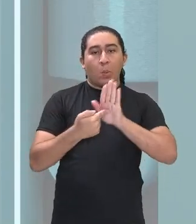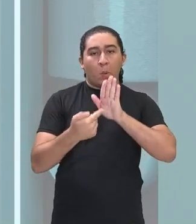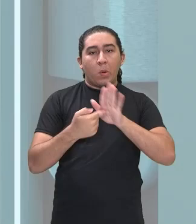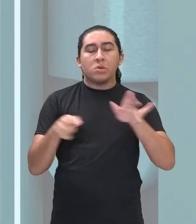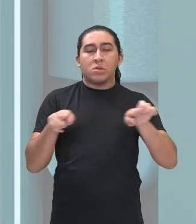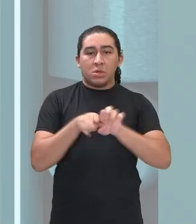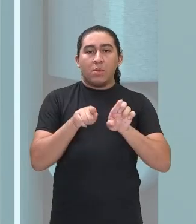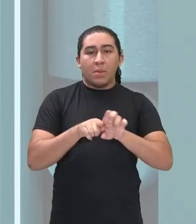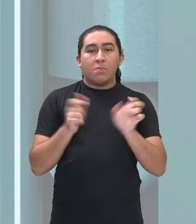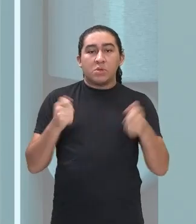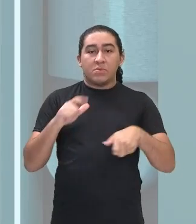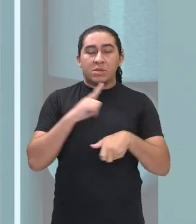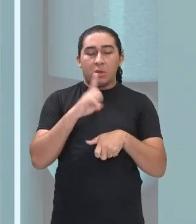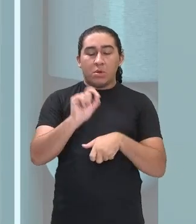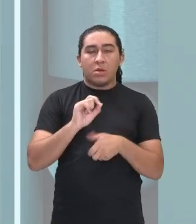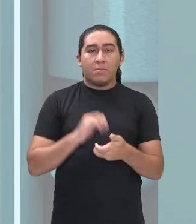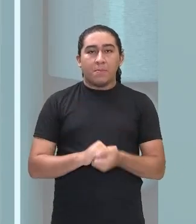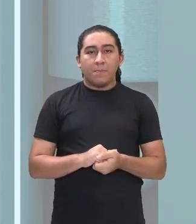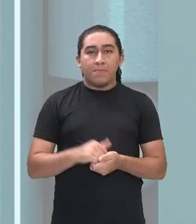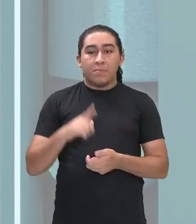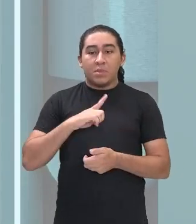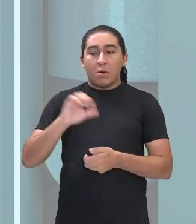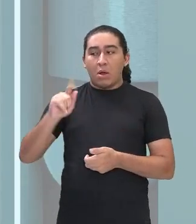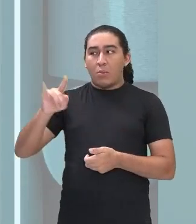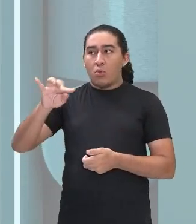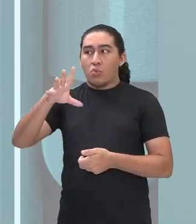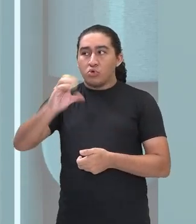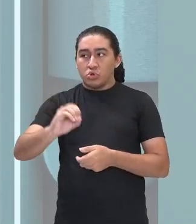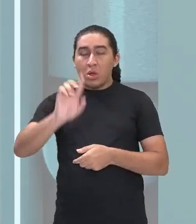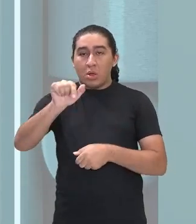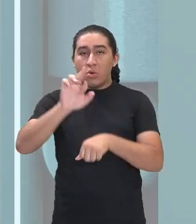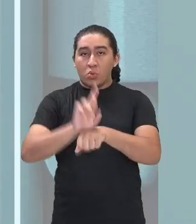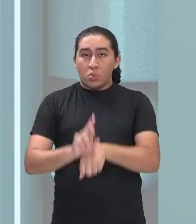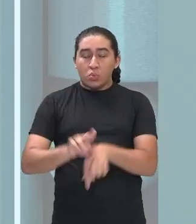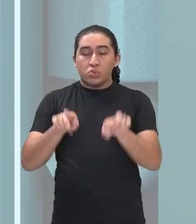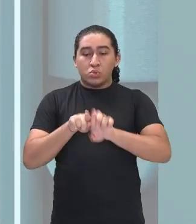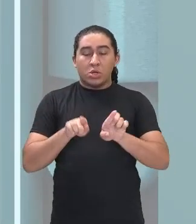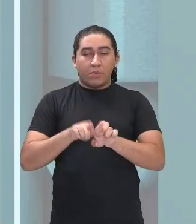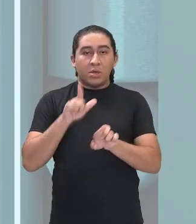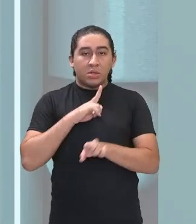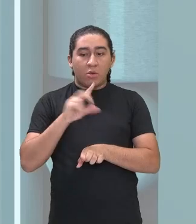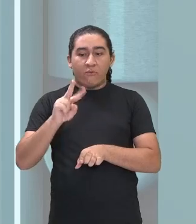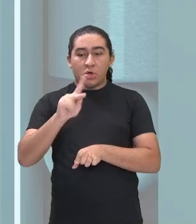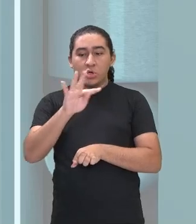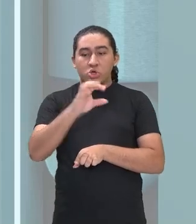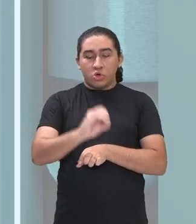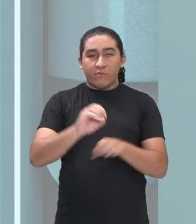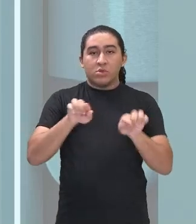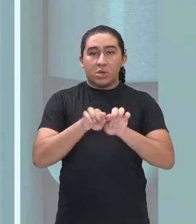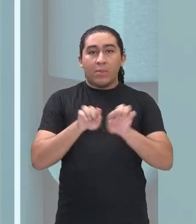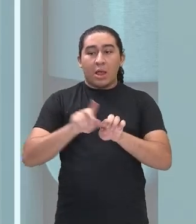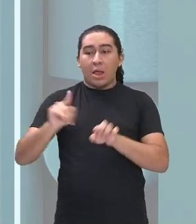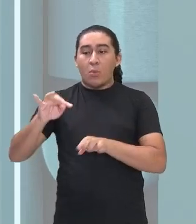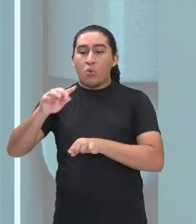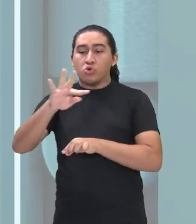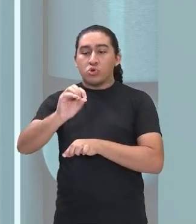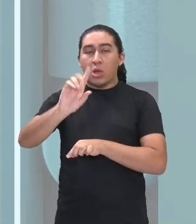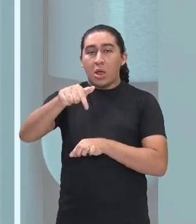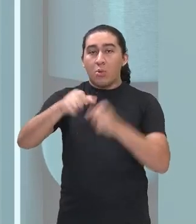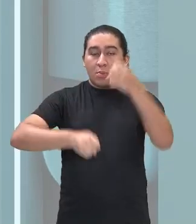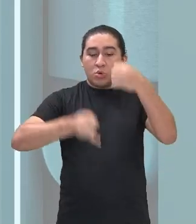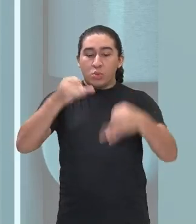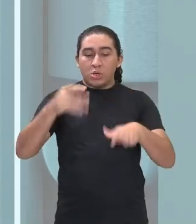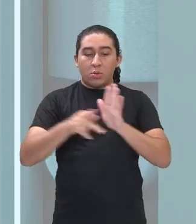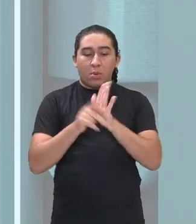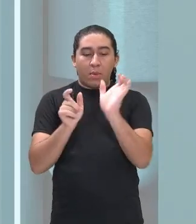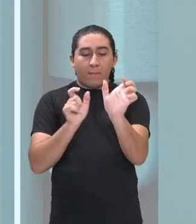trouxemos, para isolar aposto, né? Para isolar vocativo. Aposto é sempre uma explicação de um